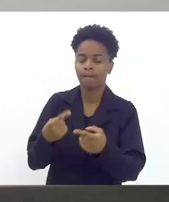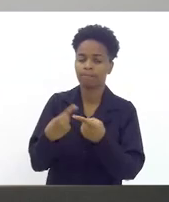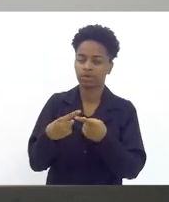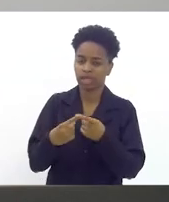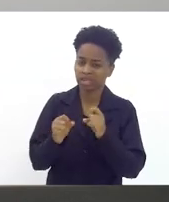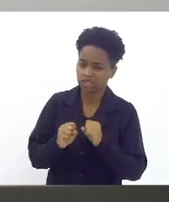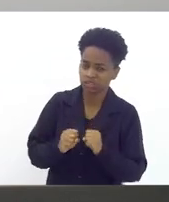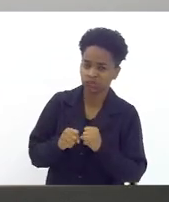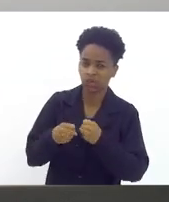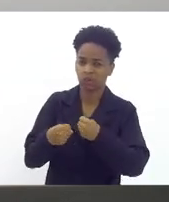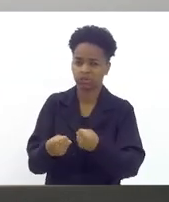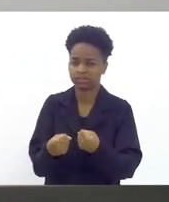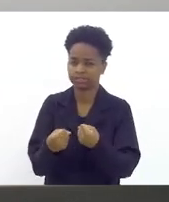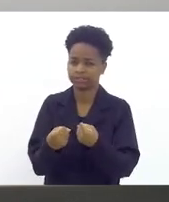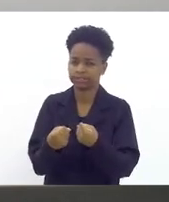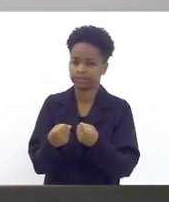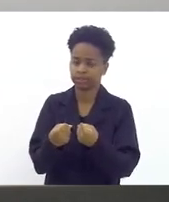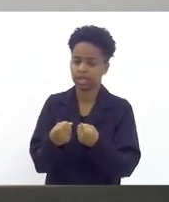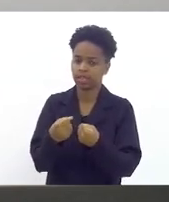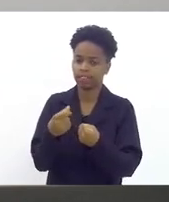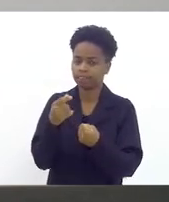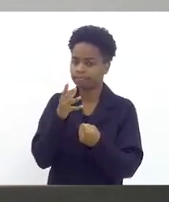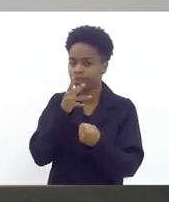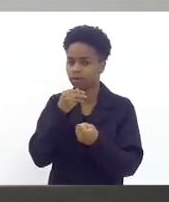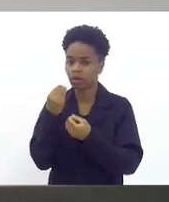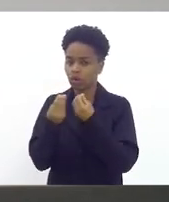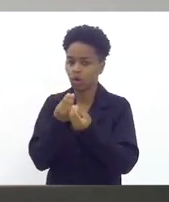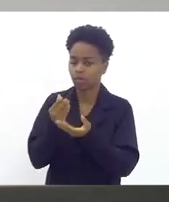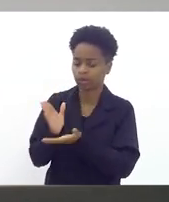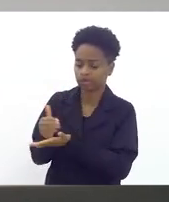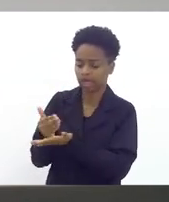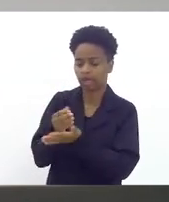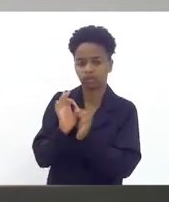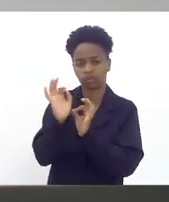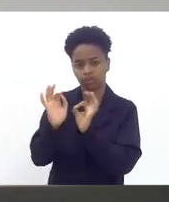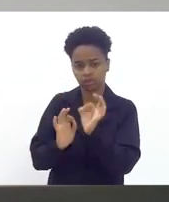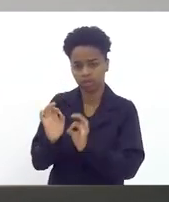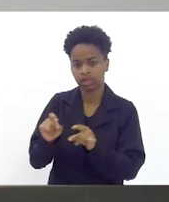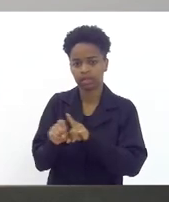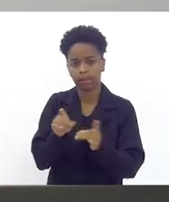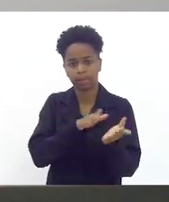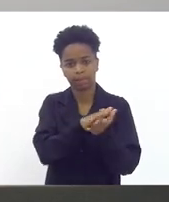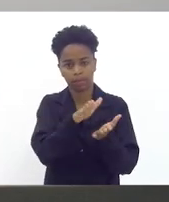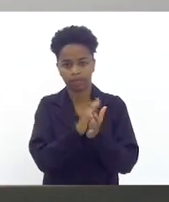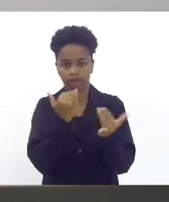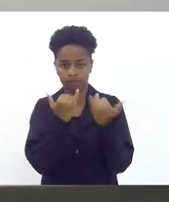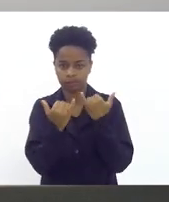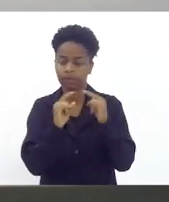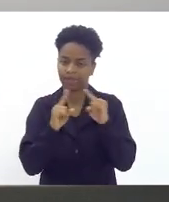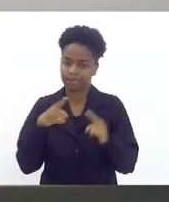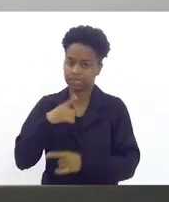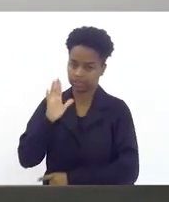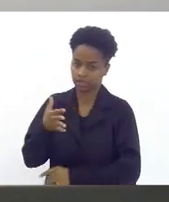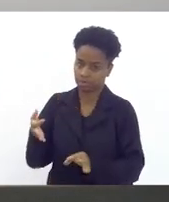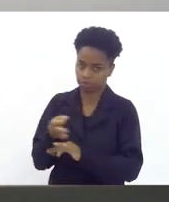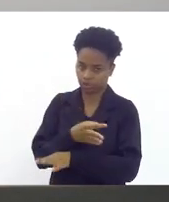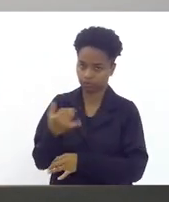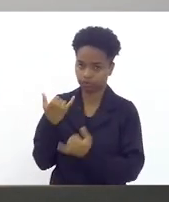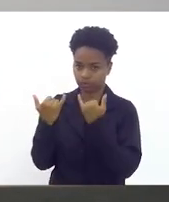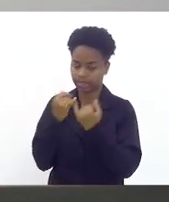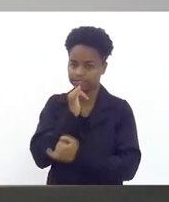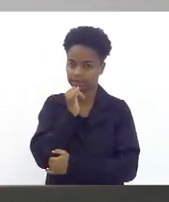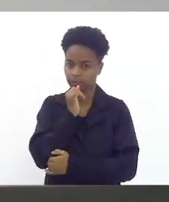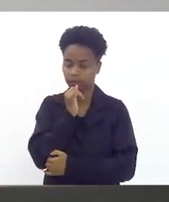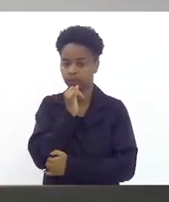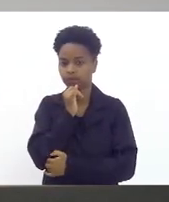esforço de tratamento do dado para publicação do dado e disponibilização da informação mas essa informação existe então por exemplo